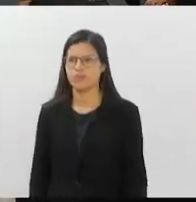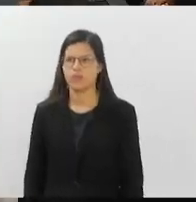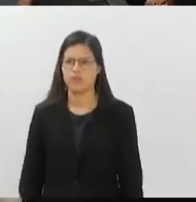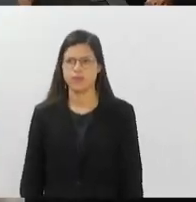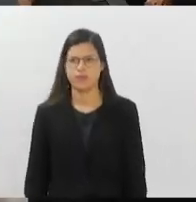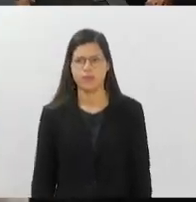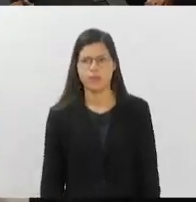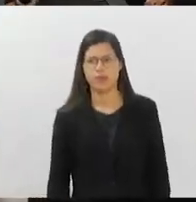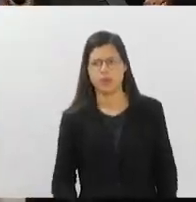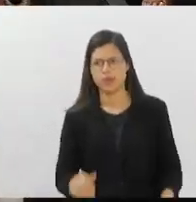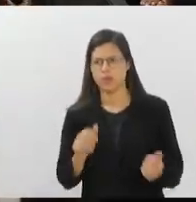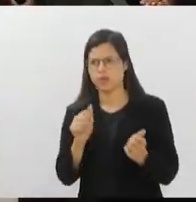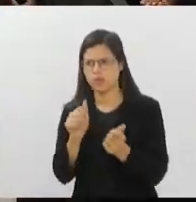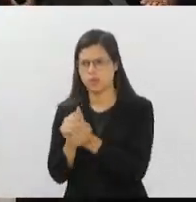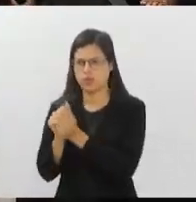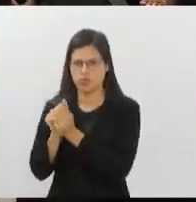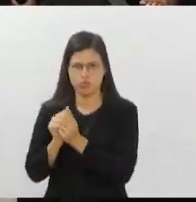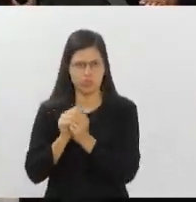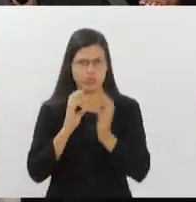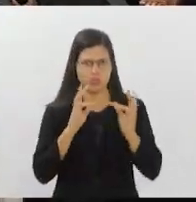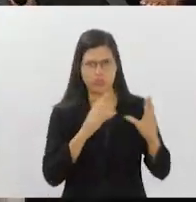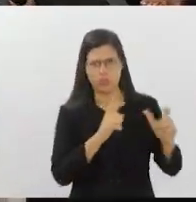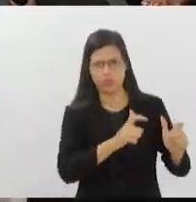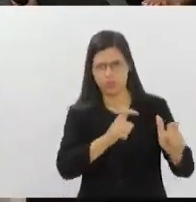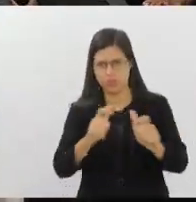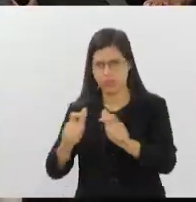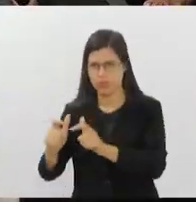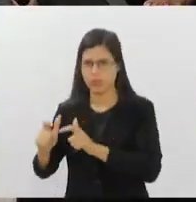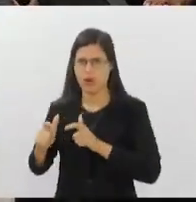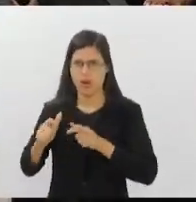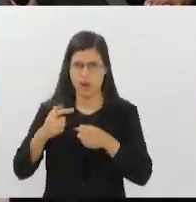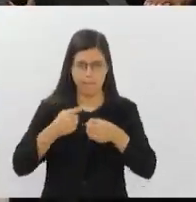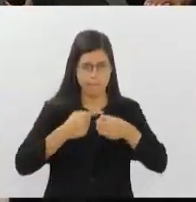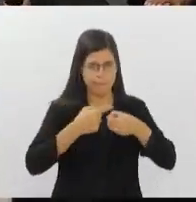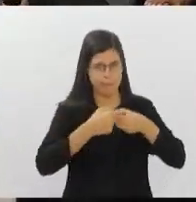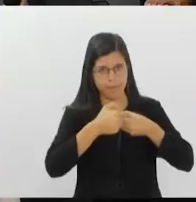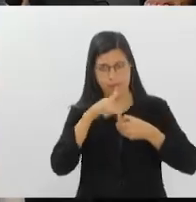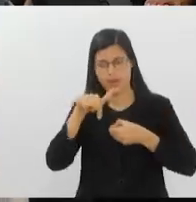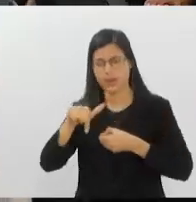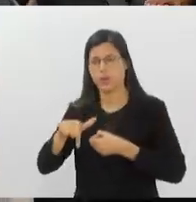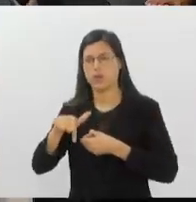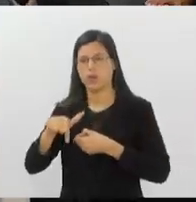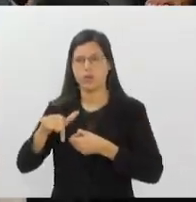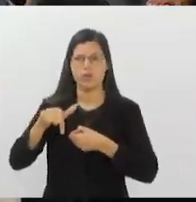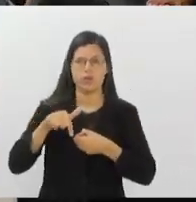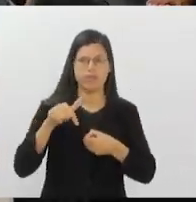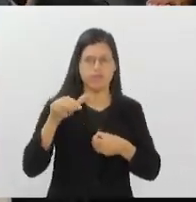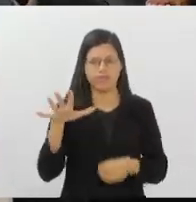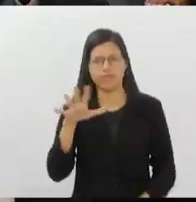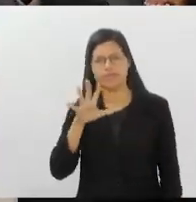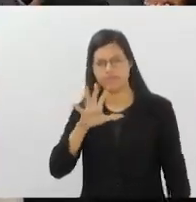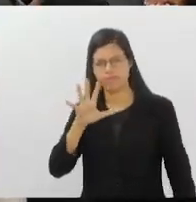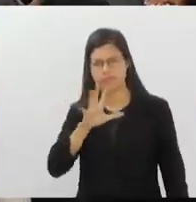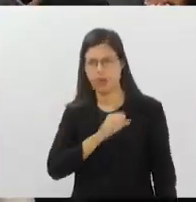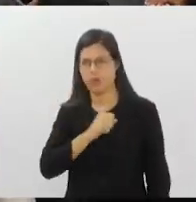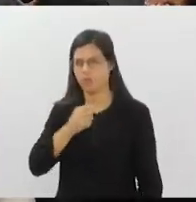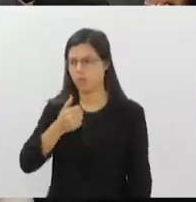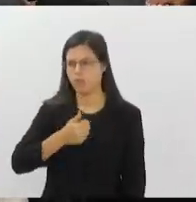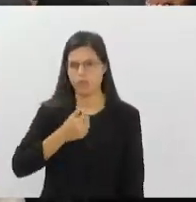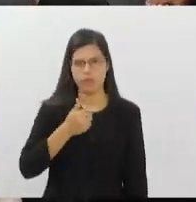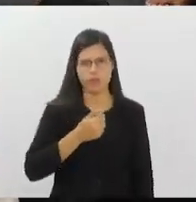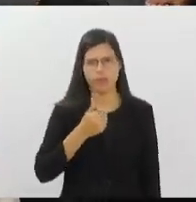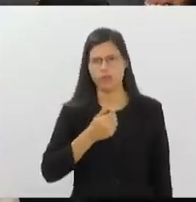Colombina, juntos onde for, engenho. Engenho de Dentro me alucina, meu